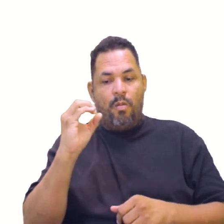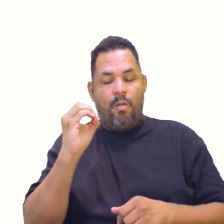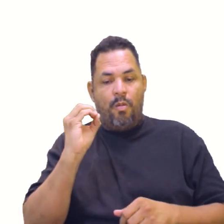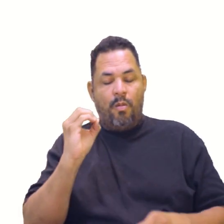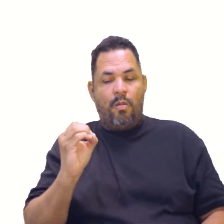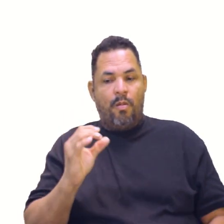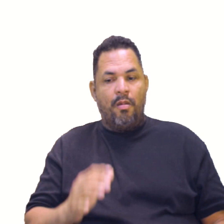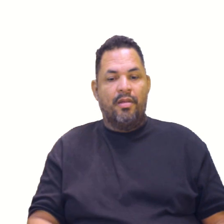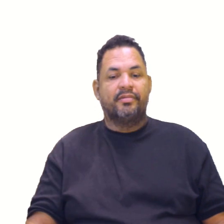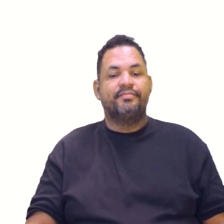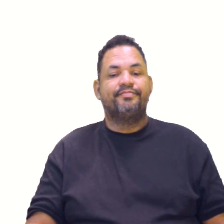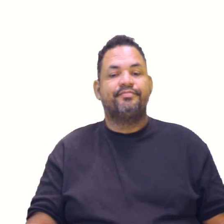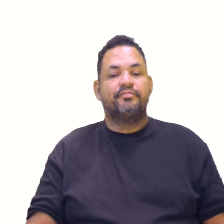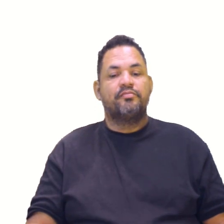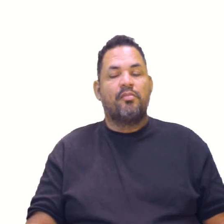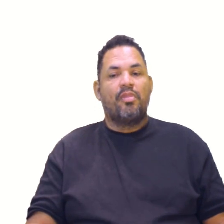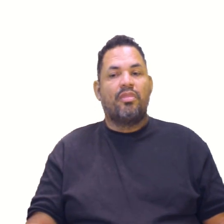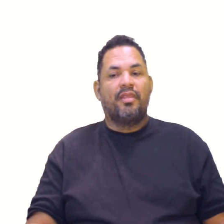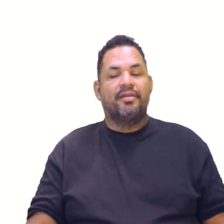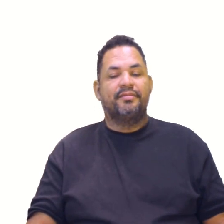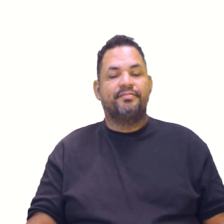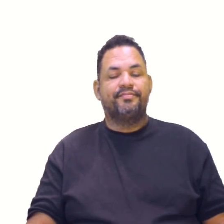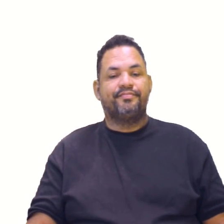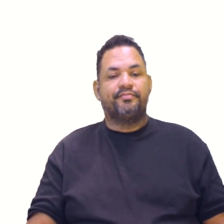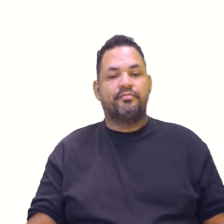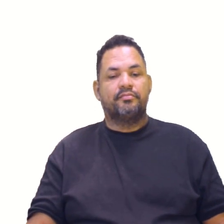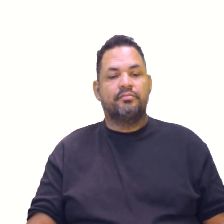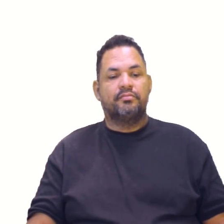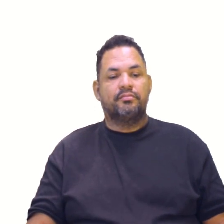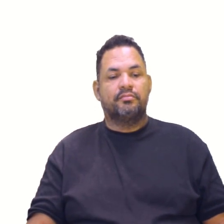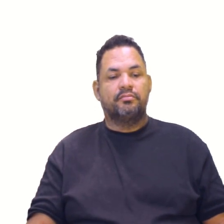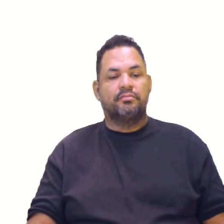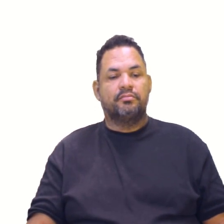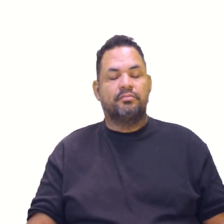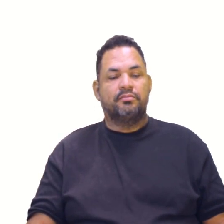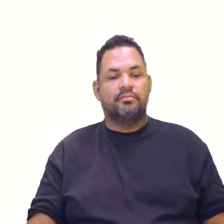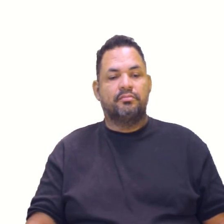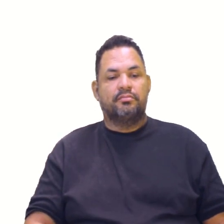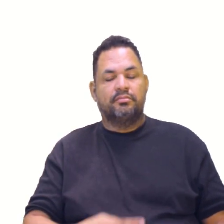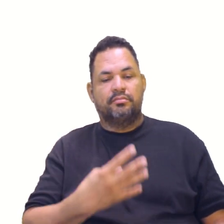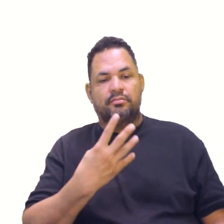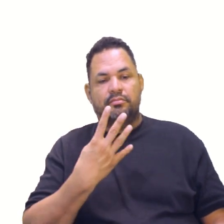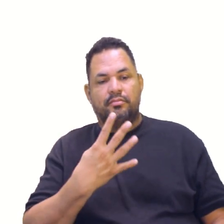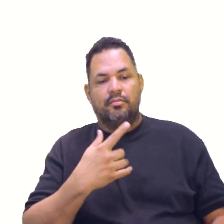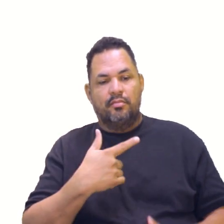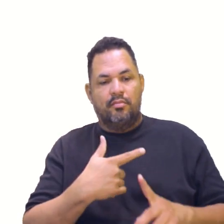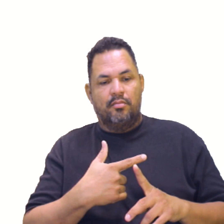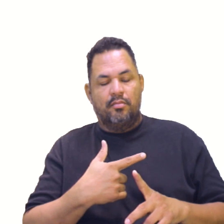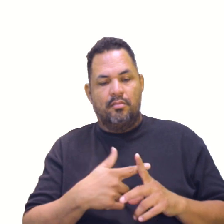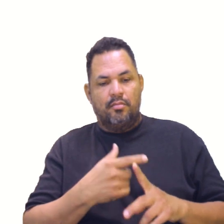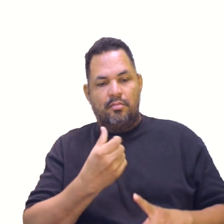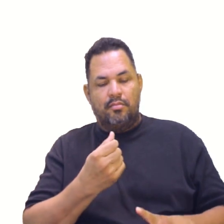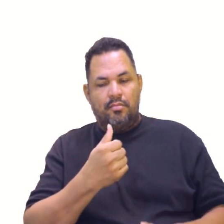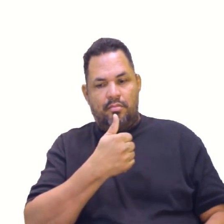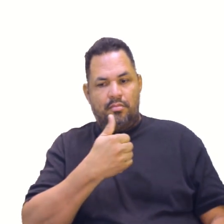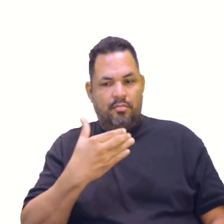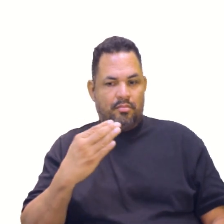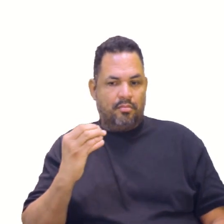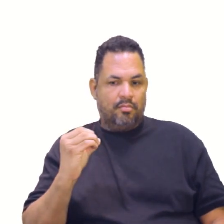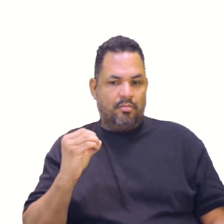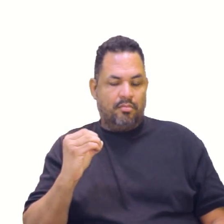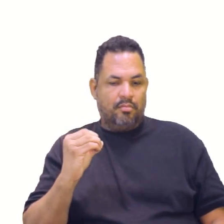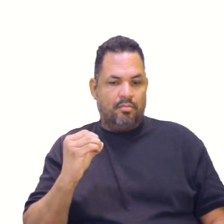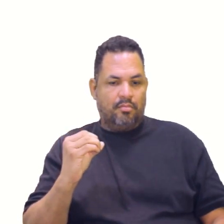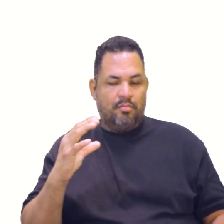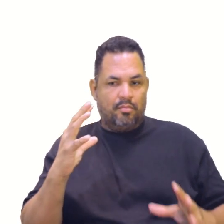0. Certo? Certinho. Então, vamos lá. O determinante vai ser 4 mais 6, 10. Menos. Aí, aqui, claro, né? A